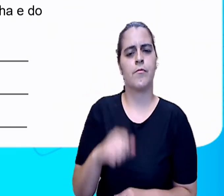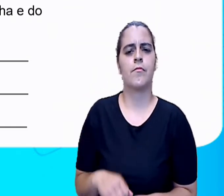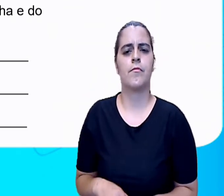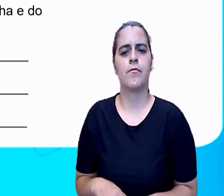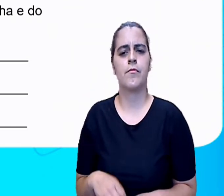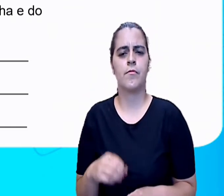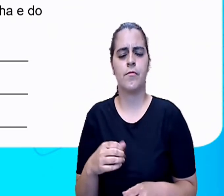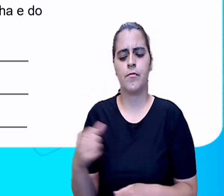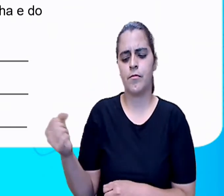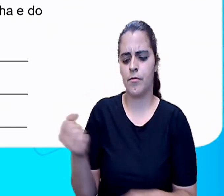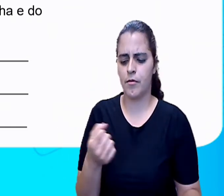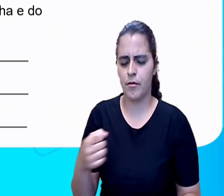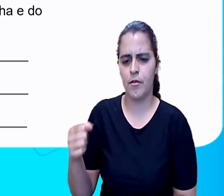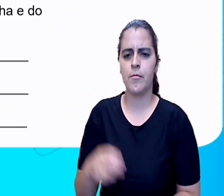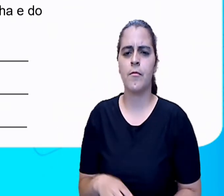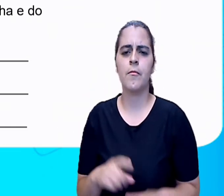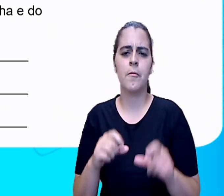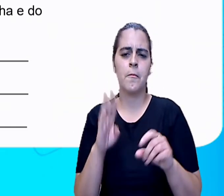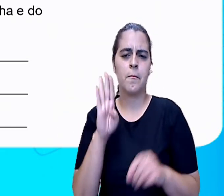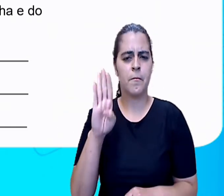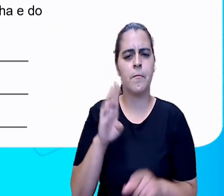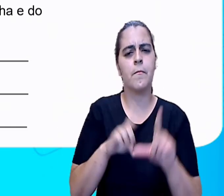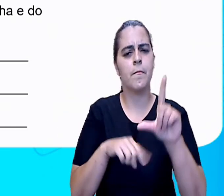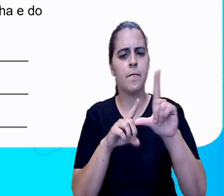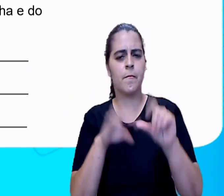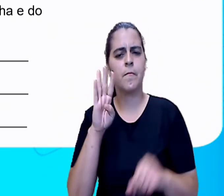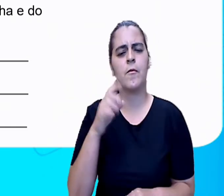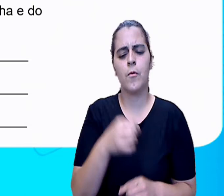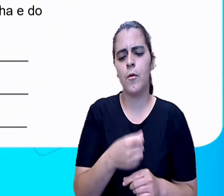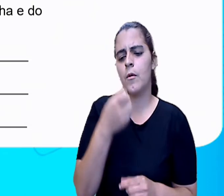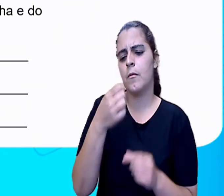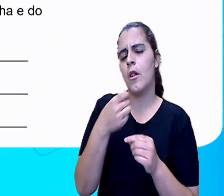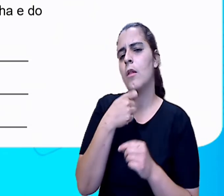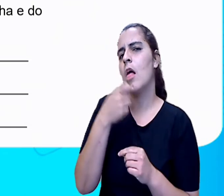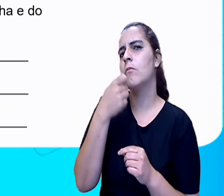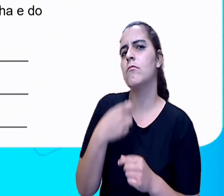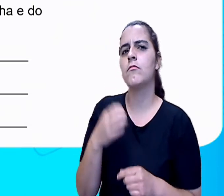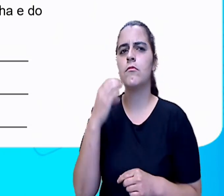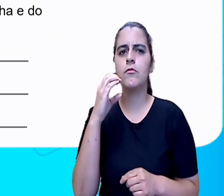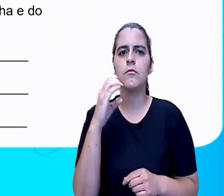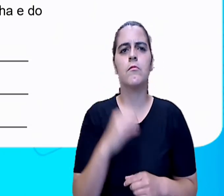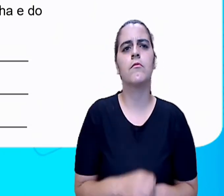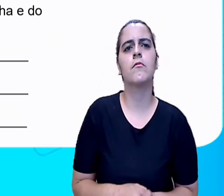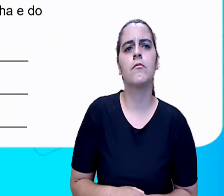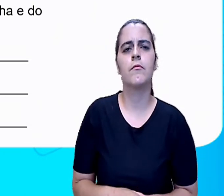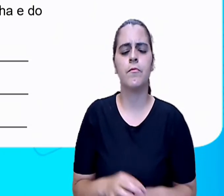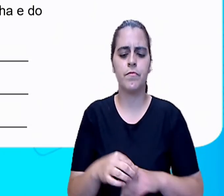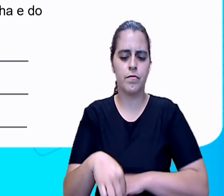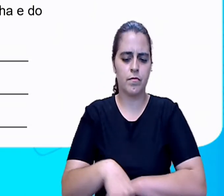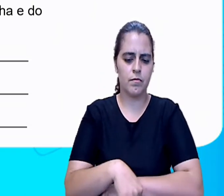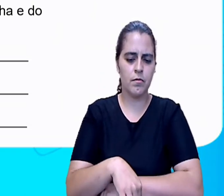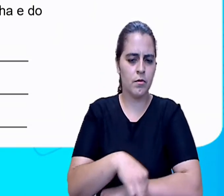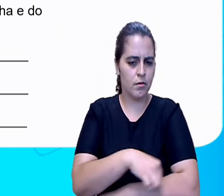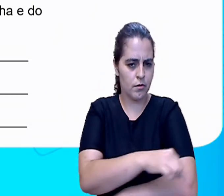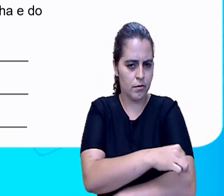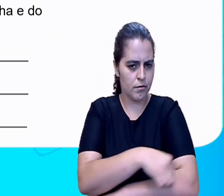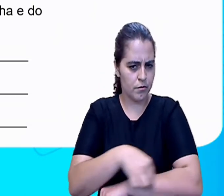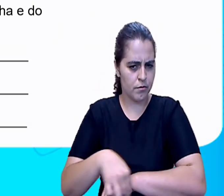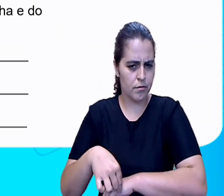de vassoura. Letra B, um palito de sorvete. Ou letra C, uma régua